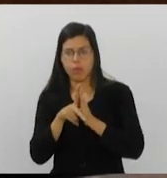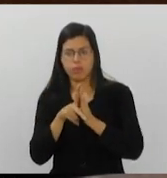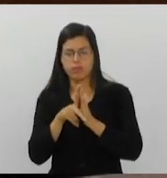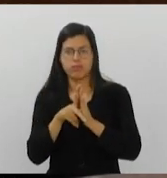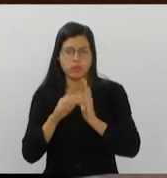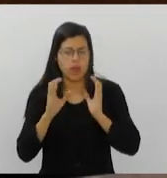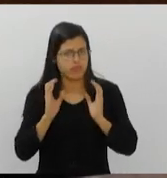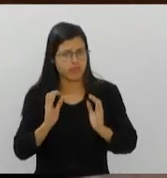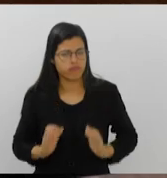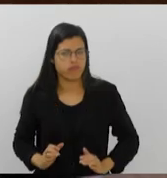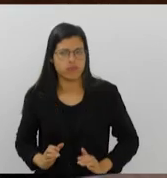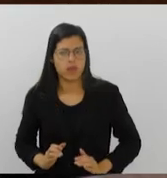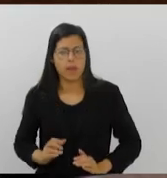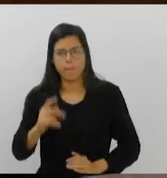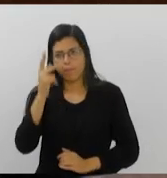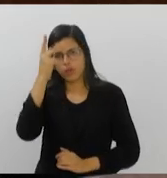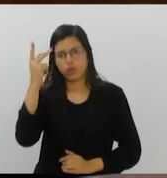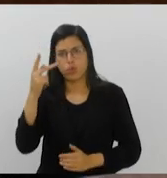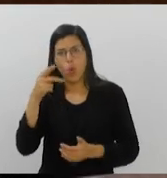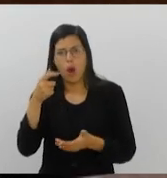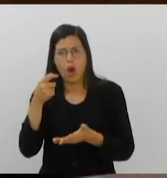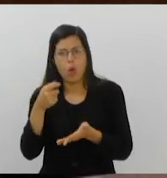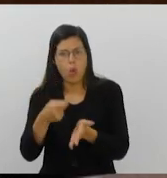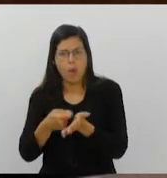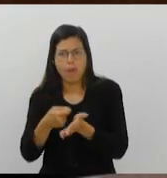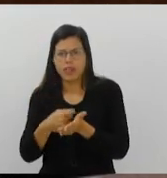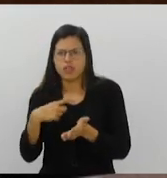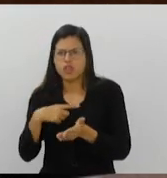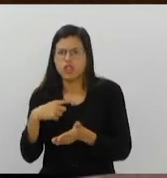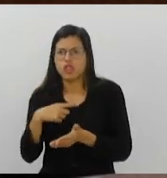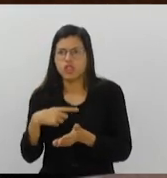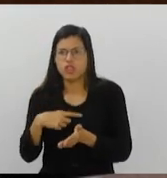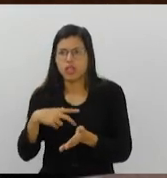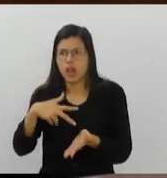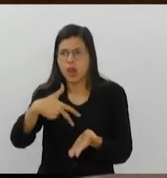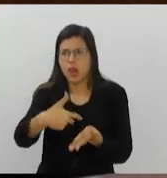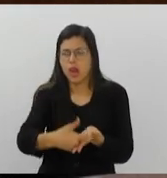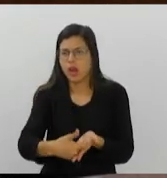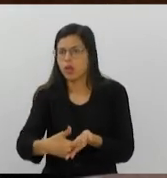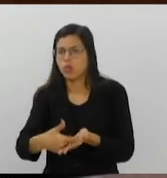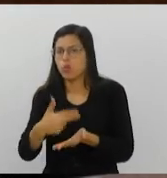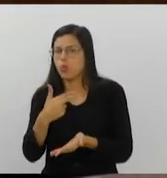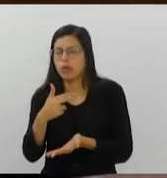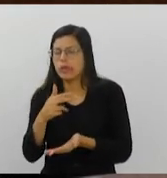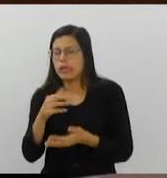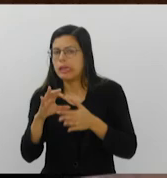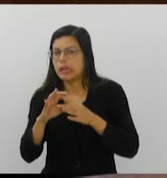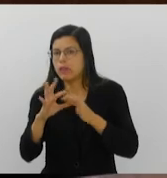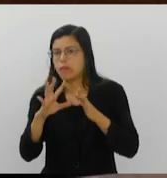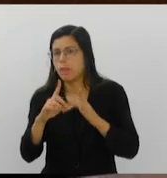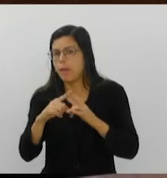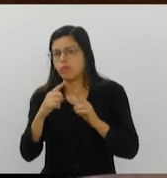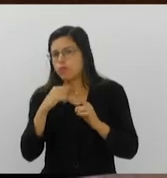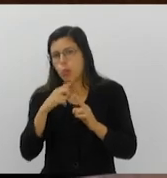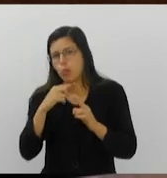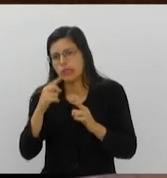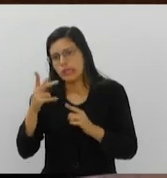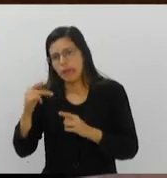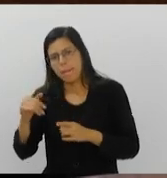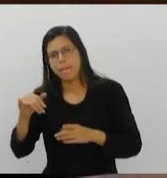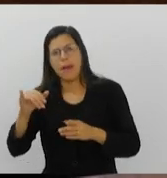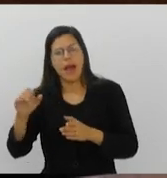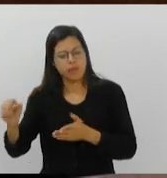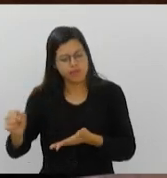cobrar. Olha, tinha tantos leitos não ocupados, mas não consegui internar o meu pai, que estava